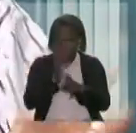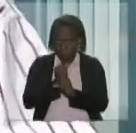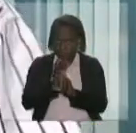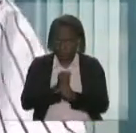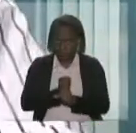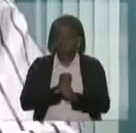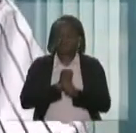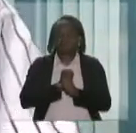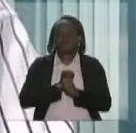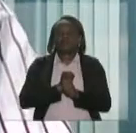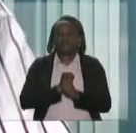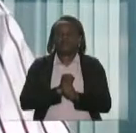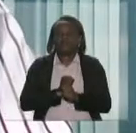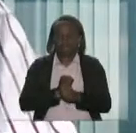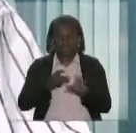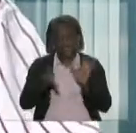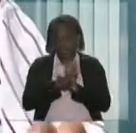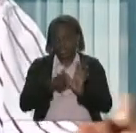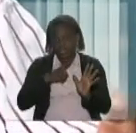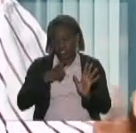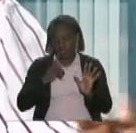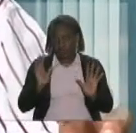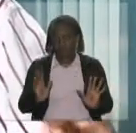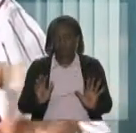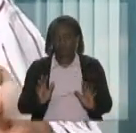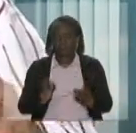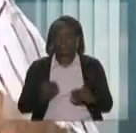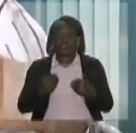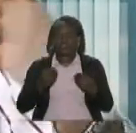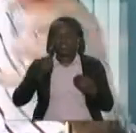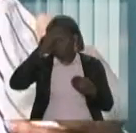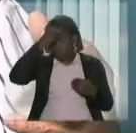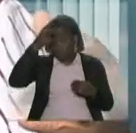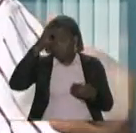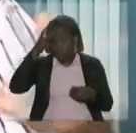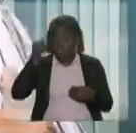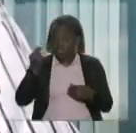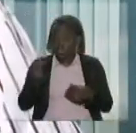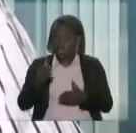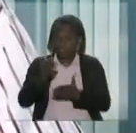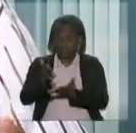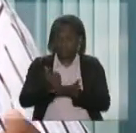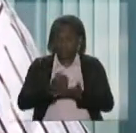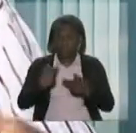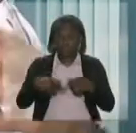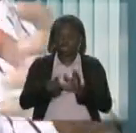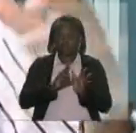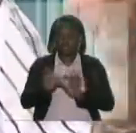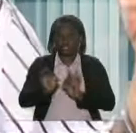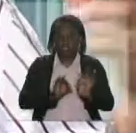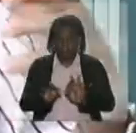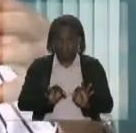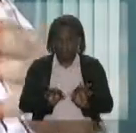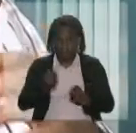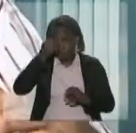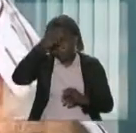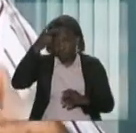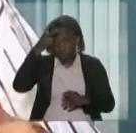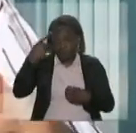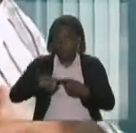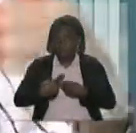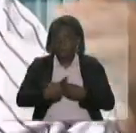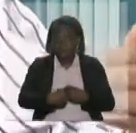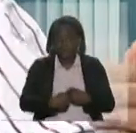é é de lei né pra a prefeitura para tirar esse orçamento então projeto as prefeituras menores do interior